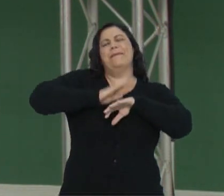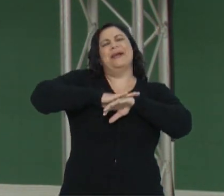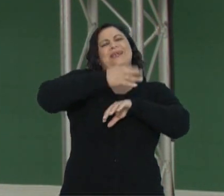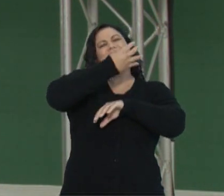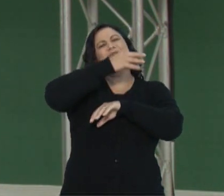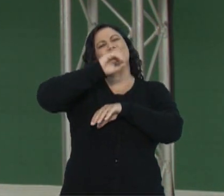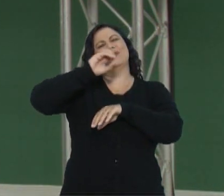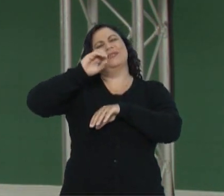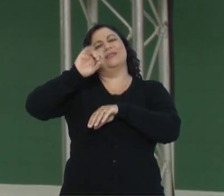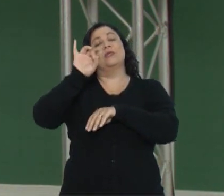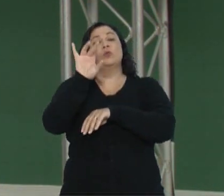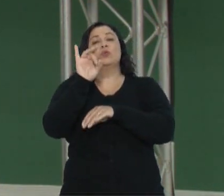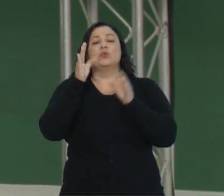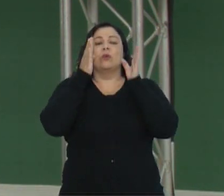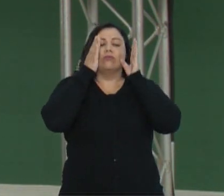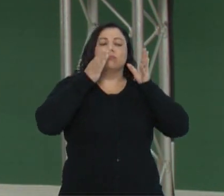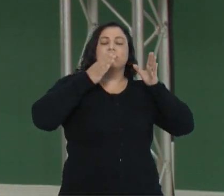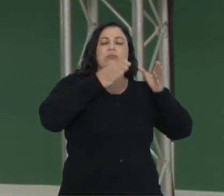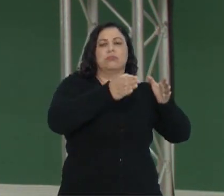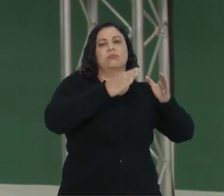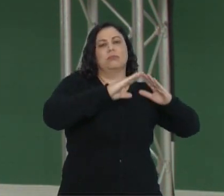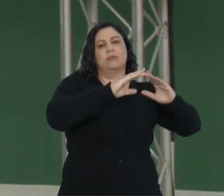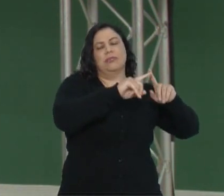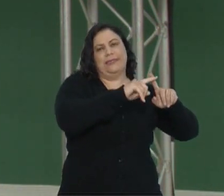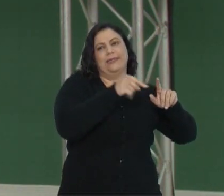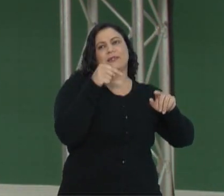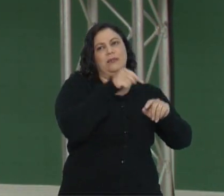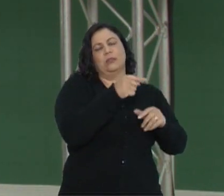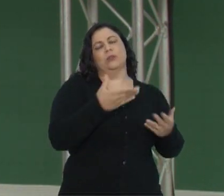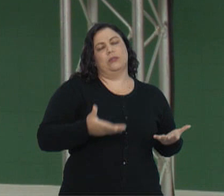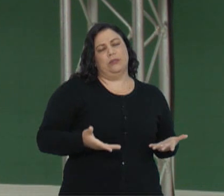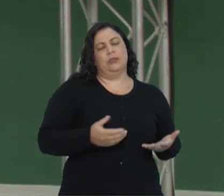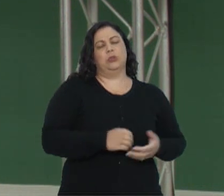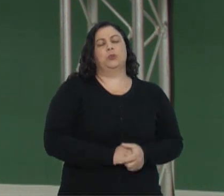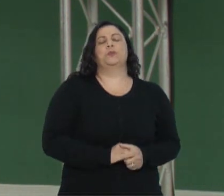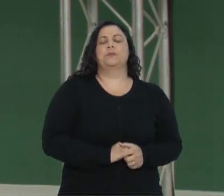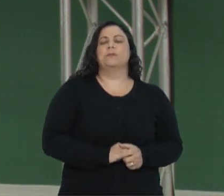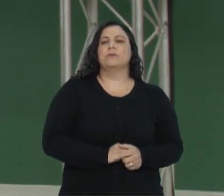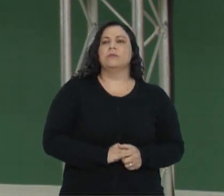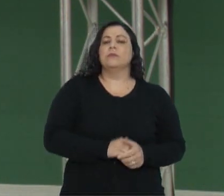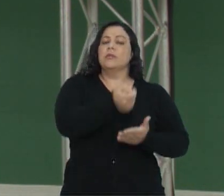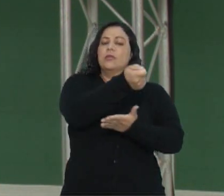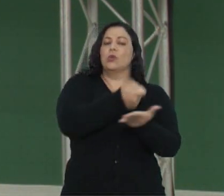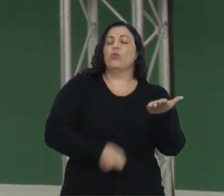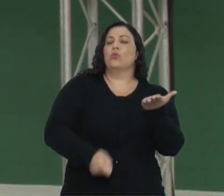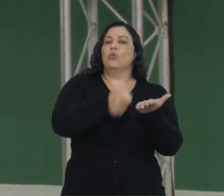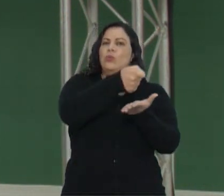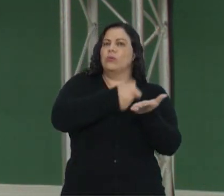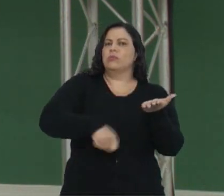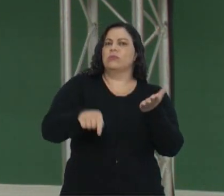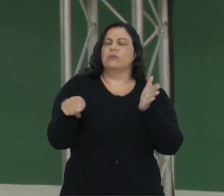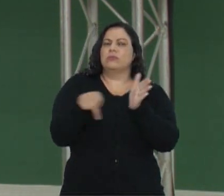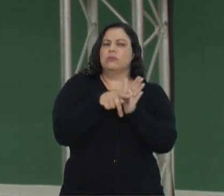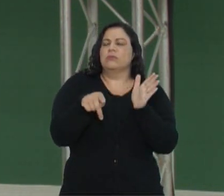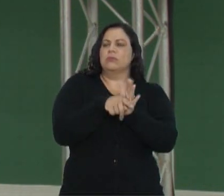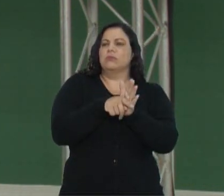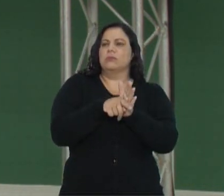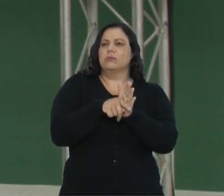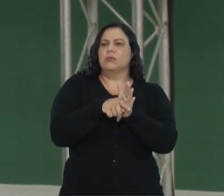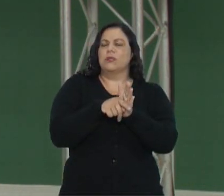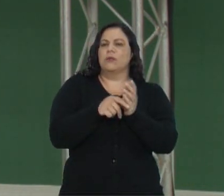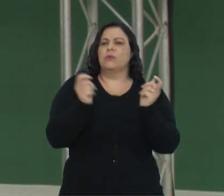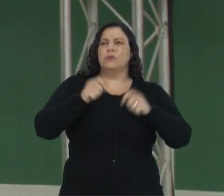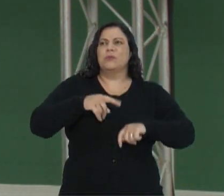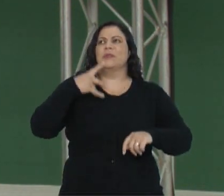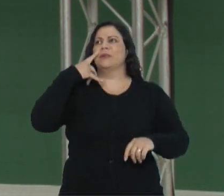para a igreja. Ele era o cara da igreja. Teve uma época que ele teve um contrato, que o contrato era, né, porque os pais dele